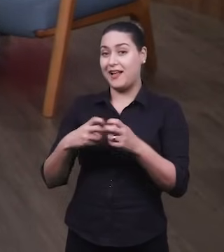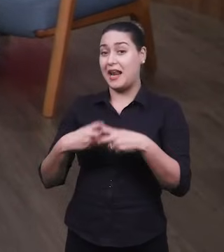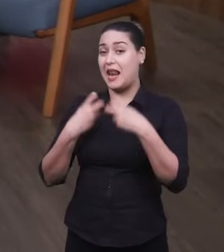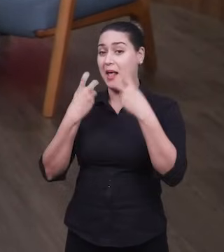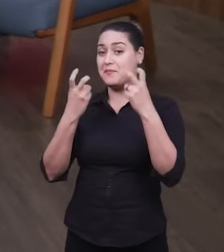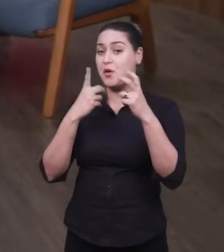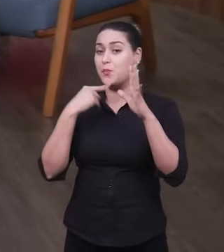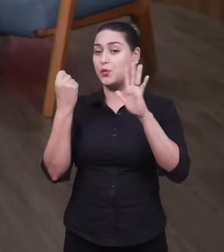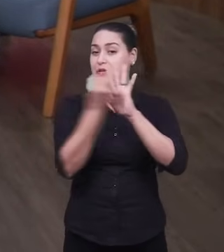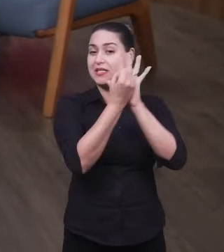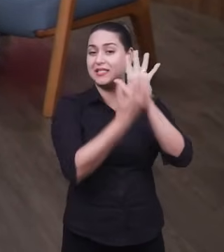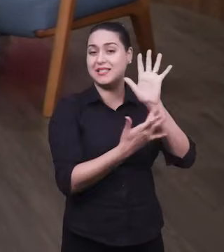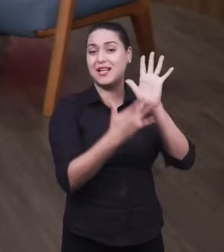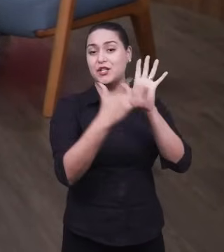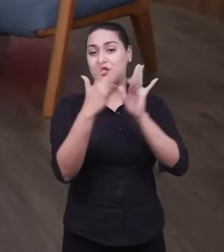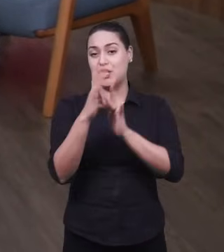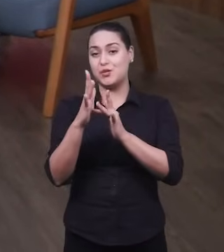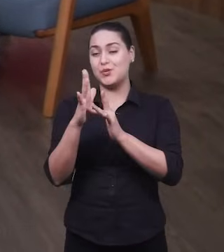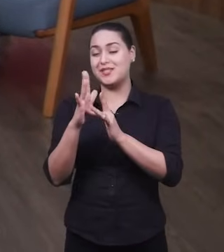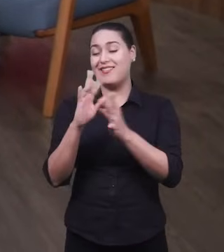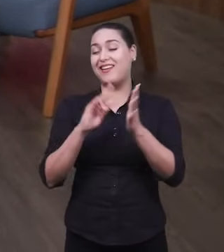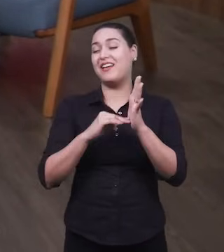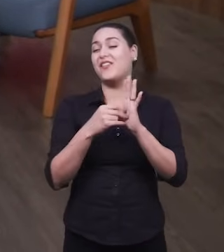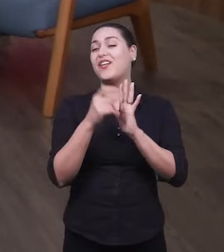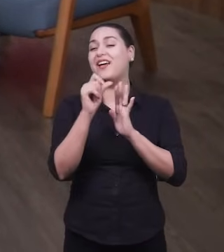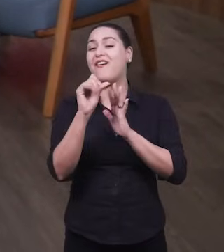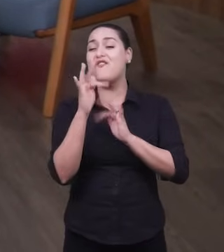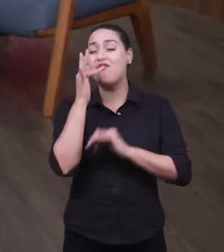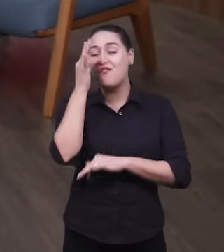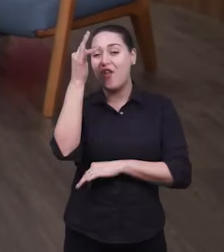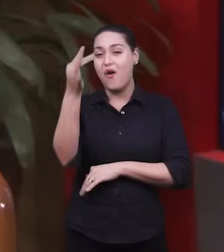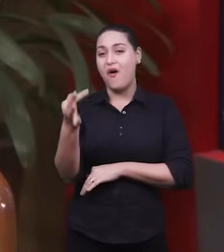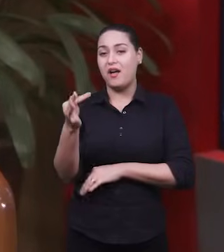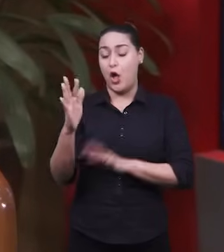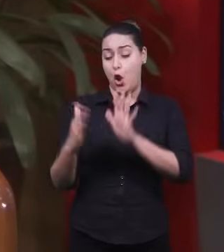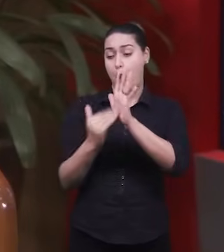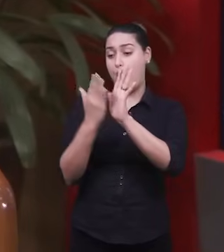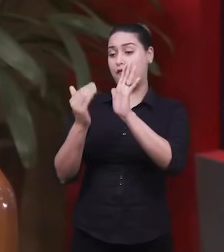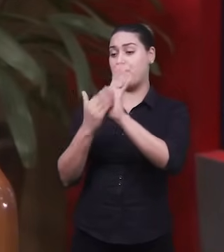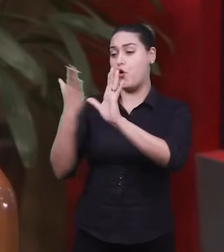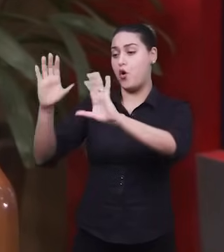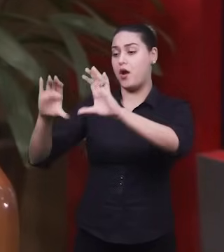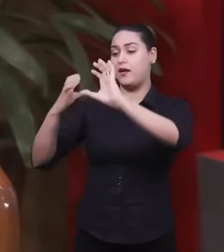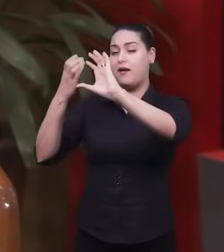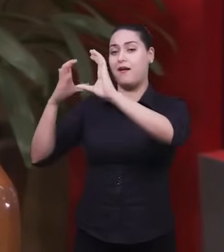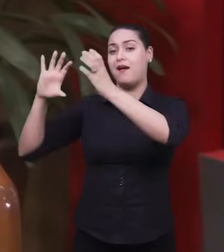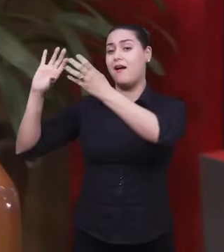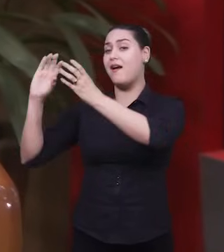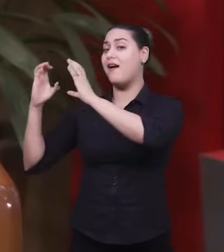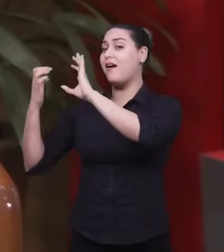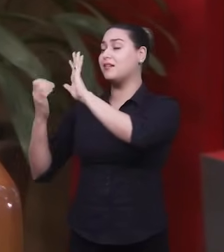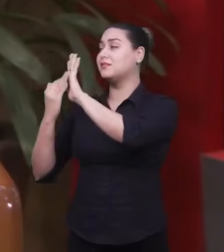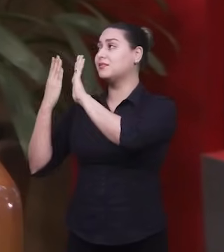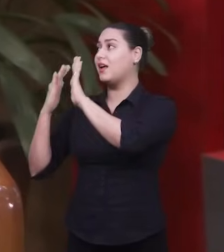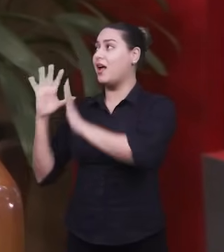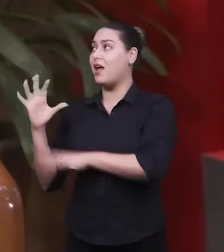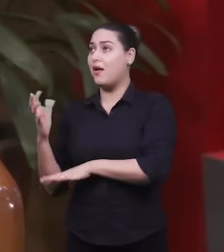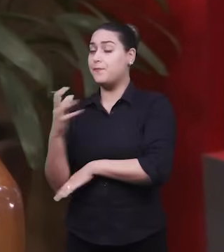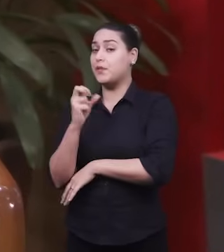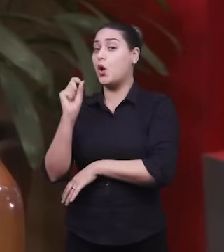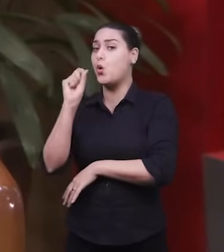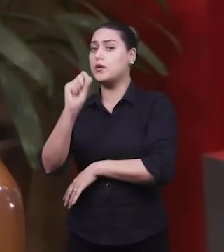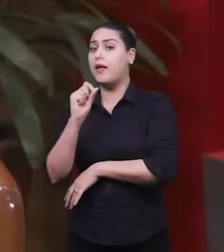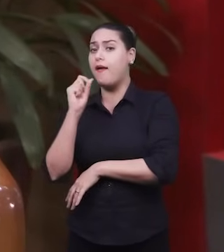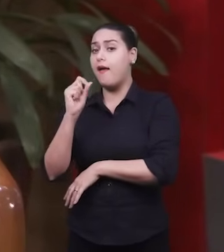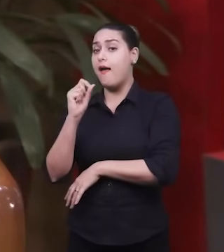flor. Glória a Deus. Os hinos que são cantados não são hinos inspirados de qualquer jeito, não,